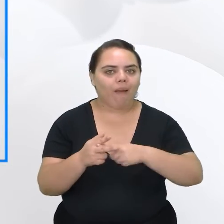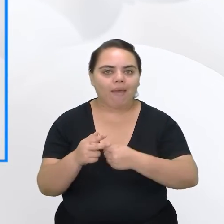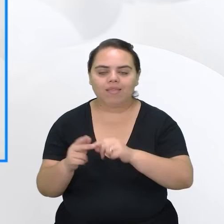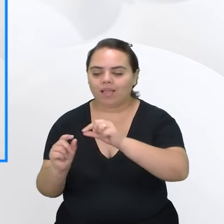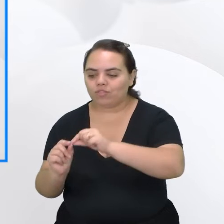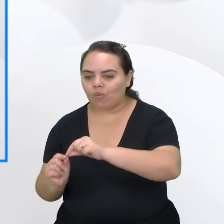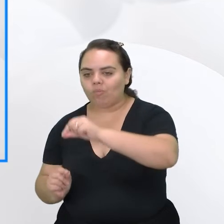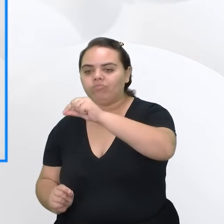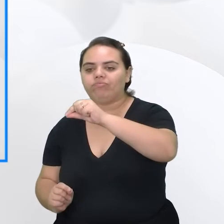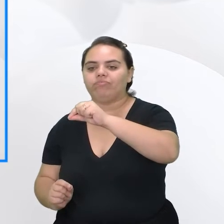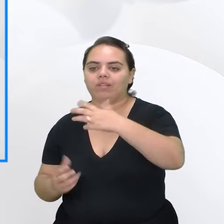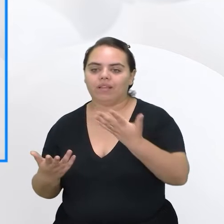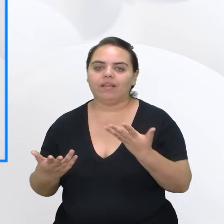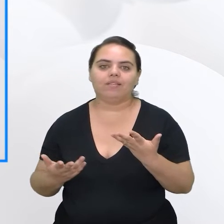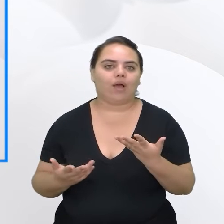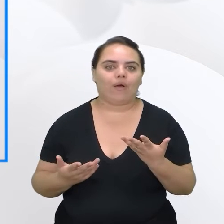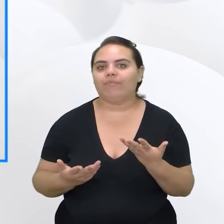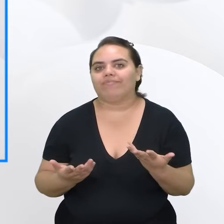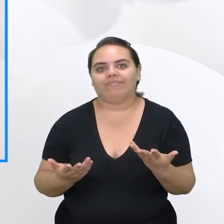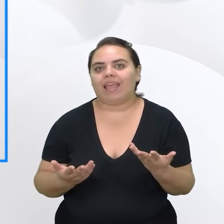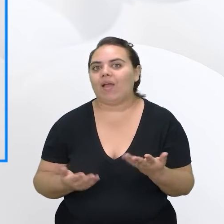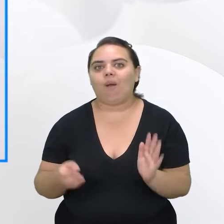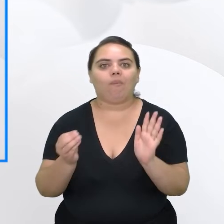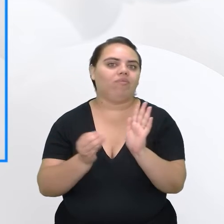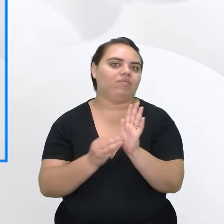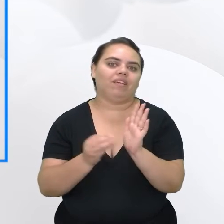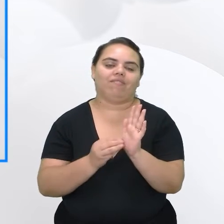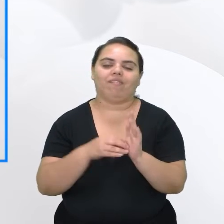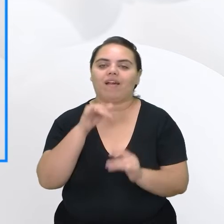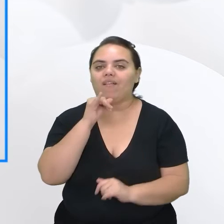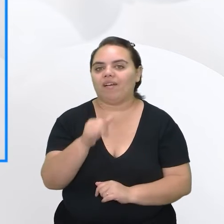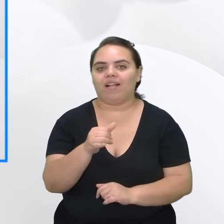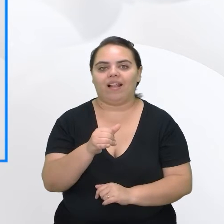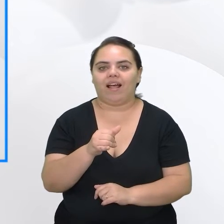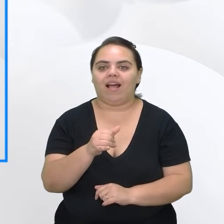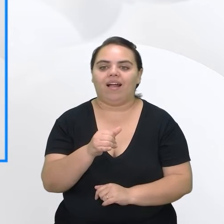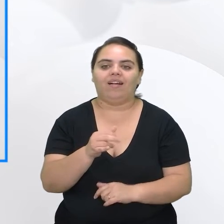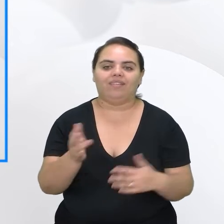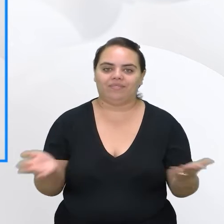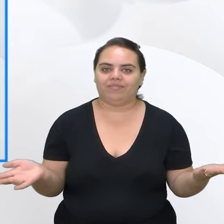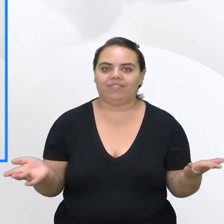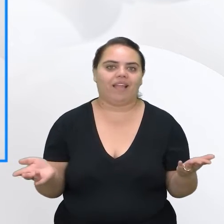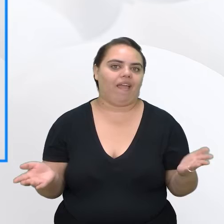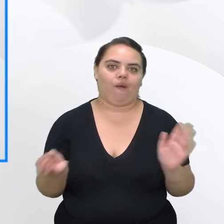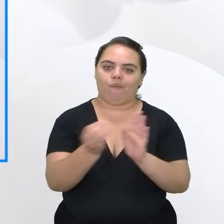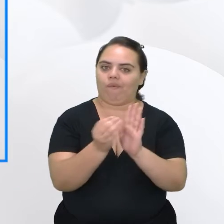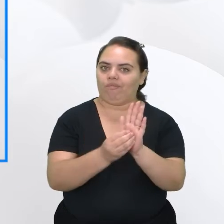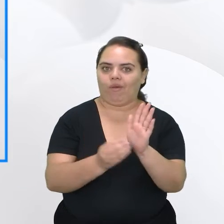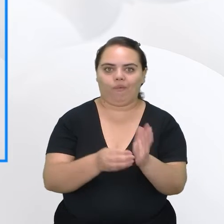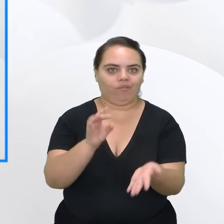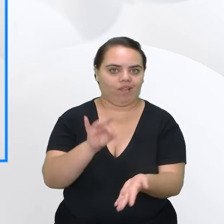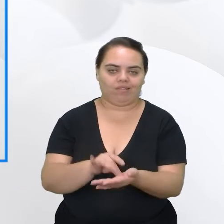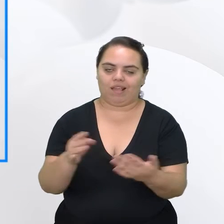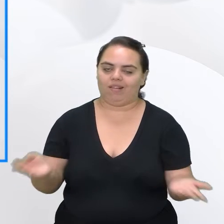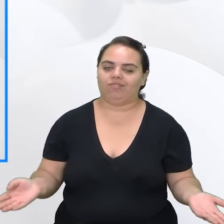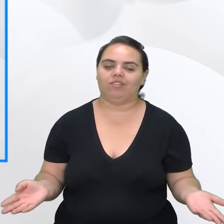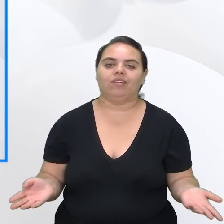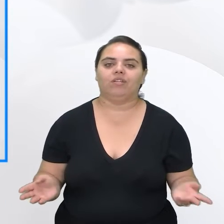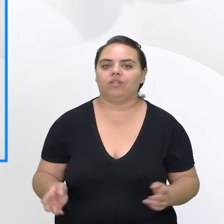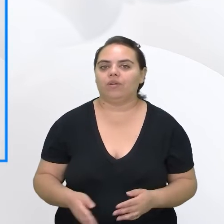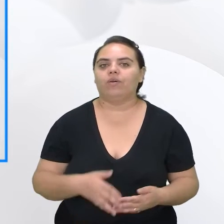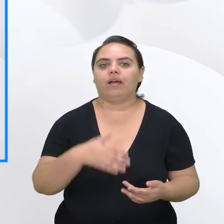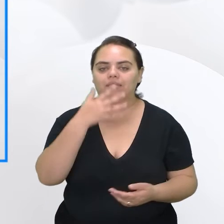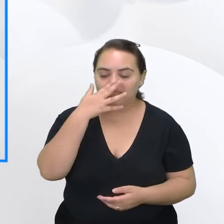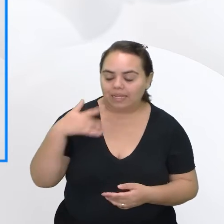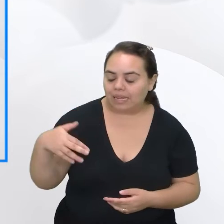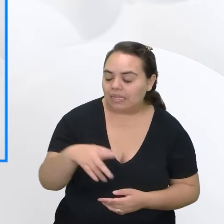que contestar, não tem negacionismo que viabilize você querer contestar o dado de um termômetro. Então, a partir disso, aí as